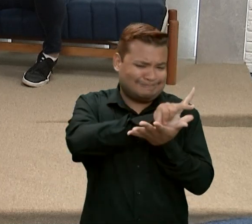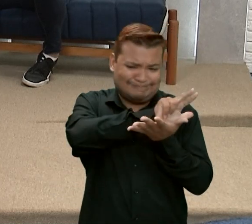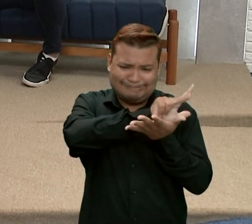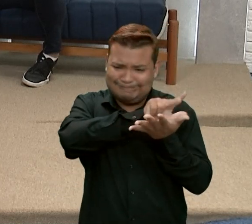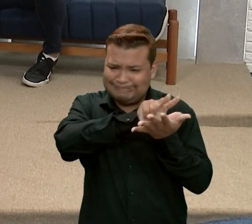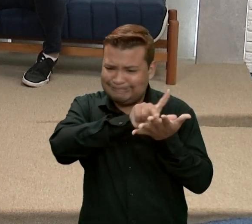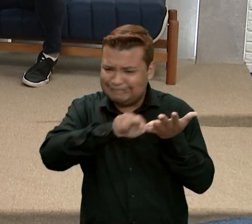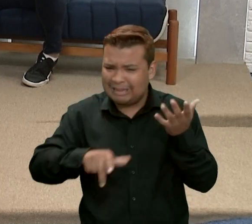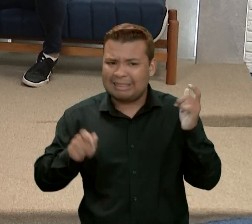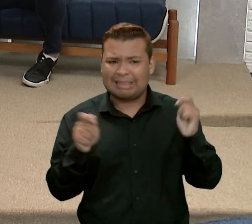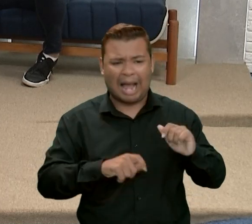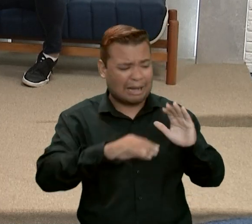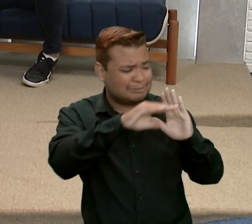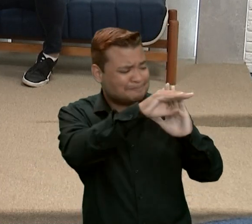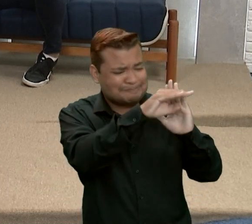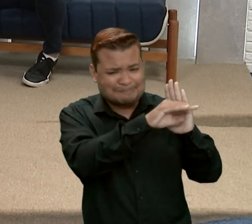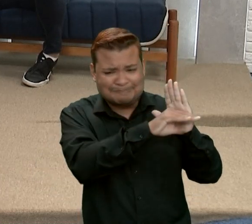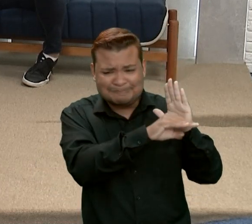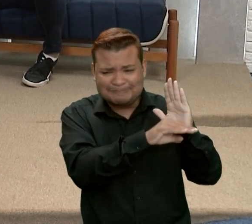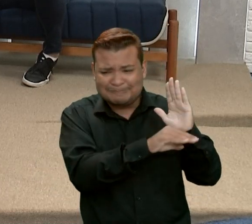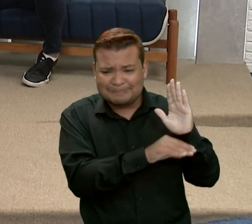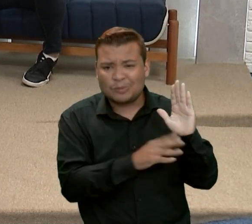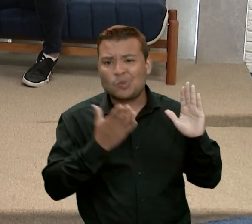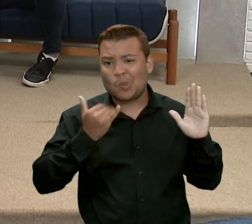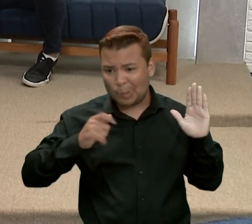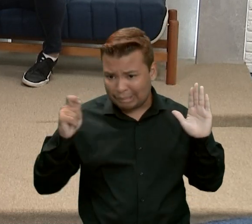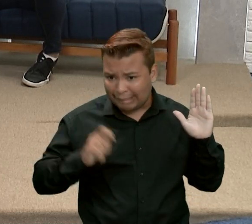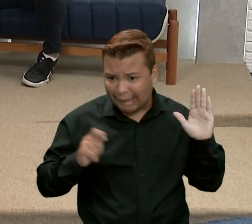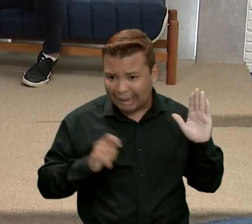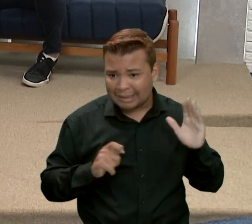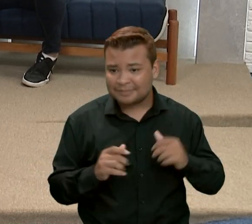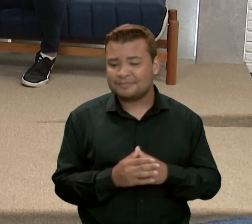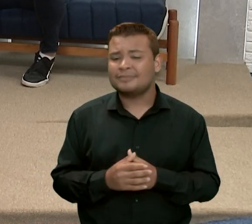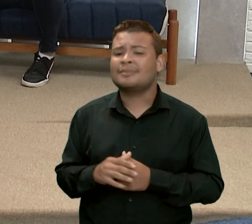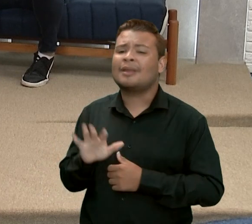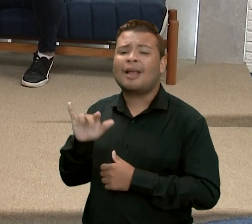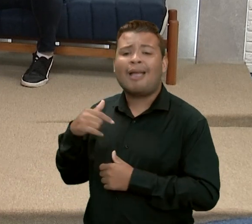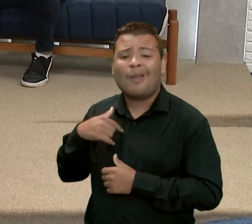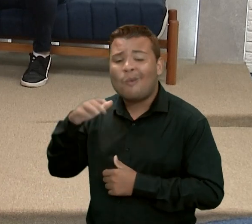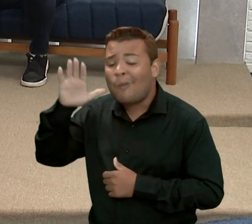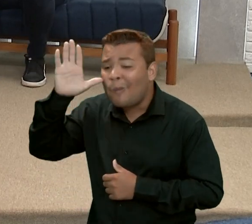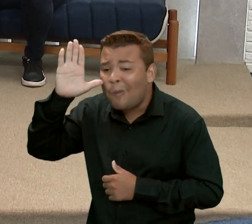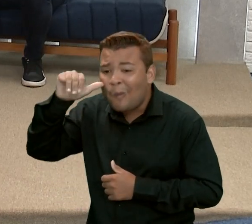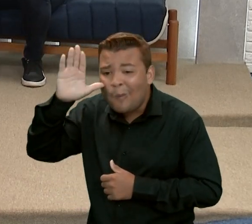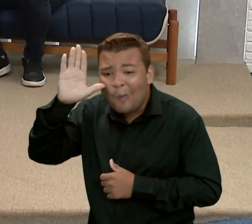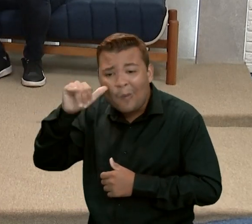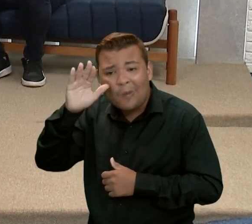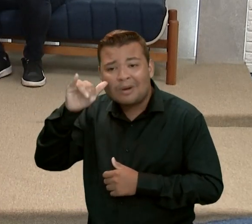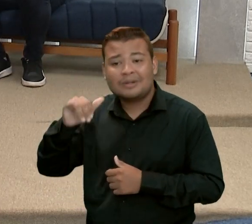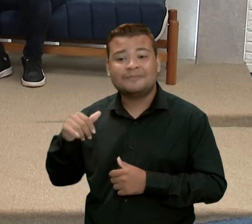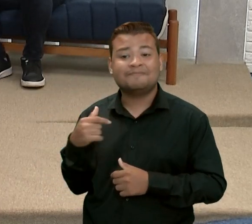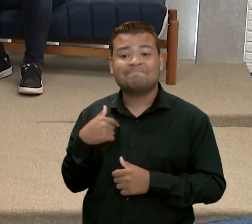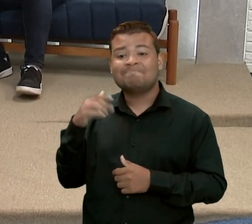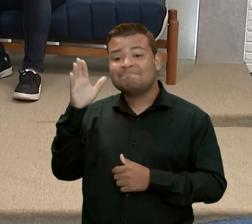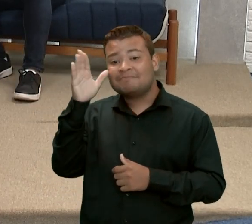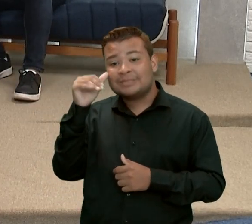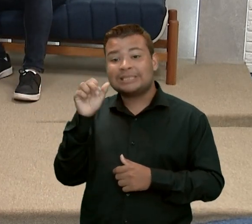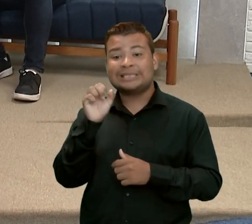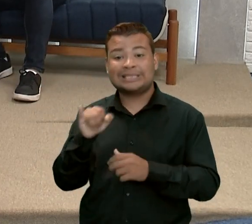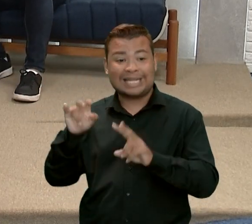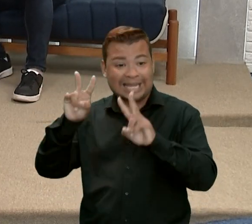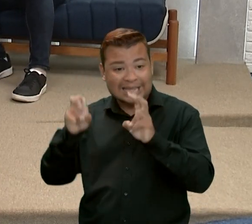um cardápio. Mesmo. Justo. Inclusive, eu sou curioso demais, gente. Eu fico curioso, falou que é